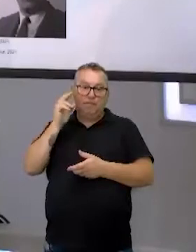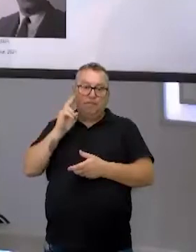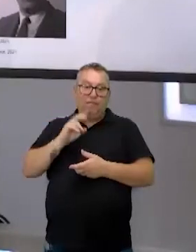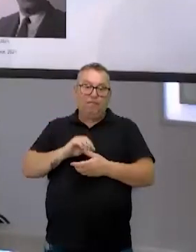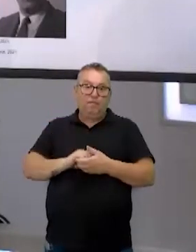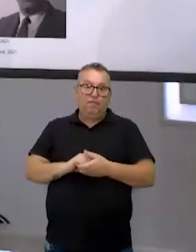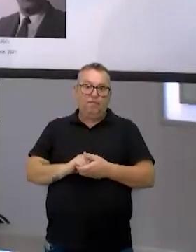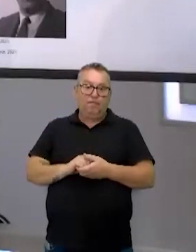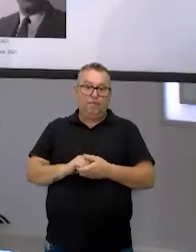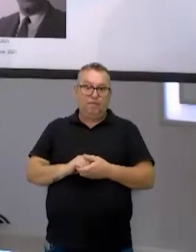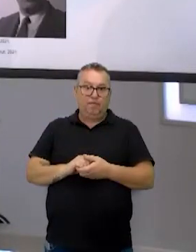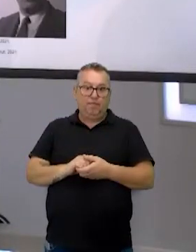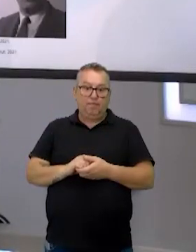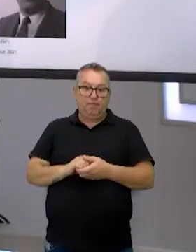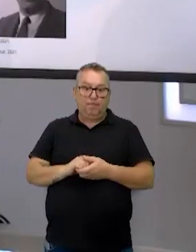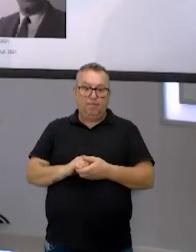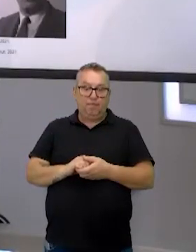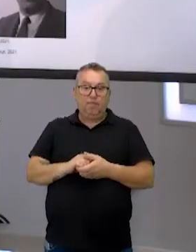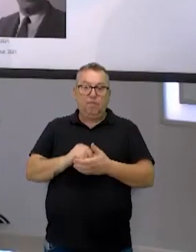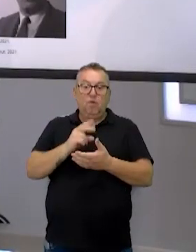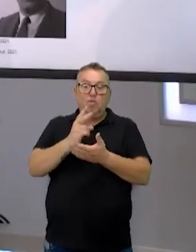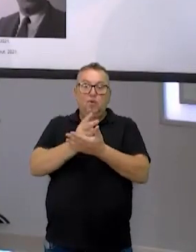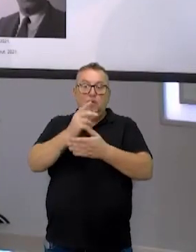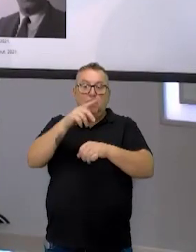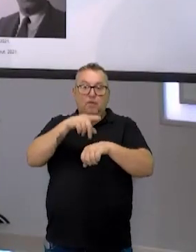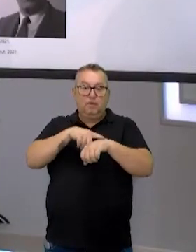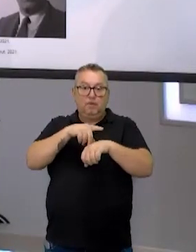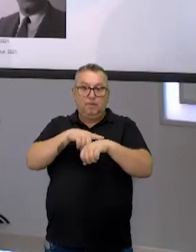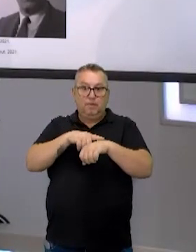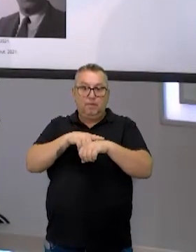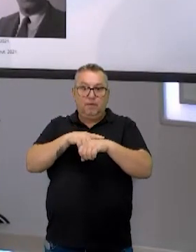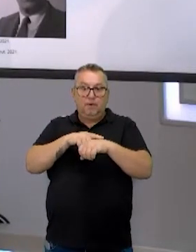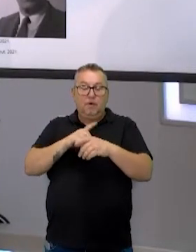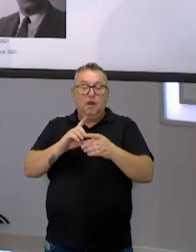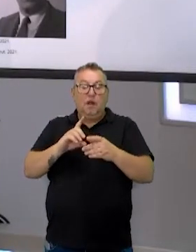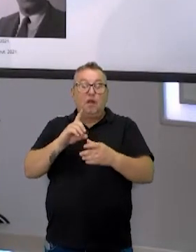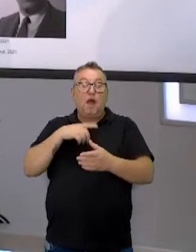bate-bola. Ao mesmo tempo em que a ditadura se